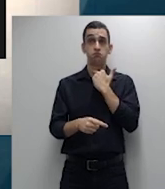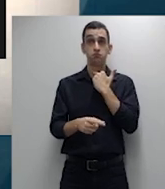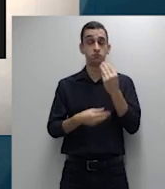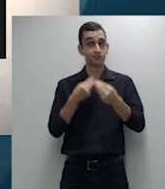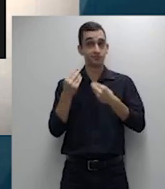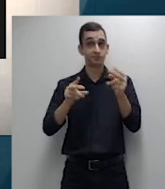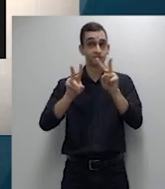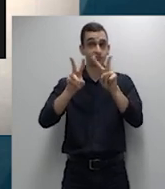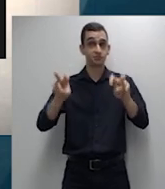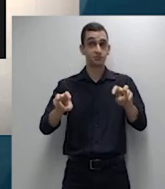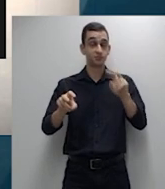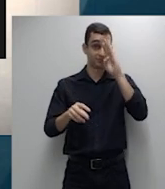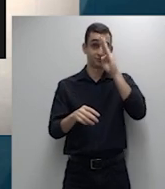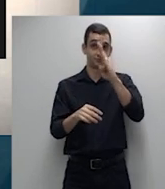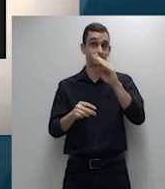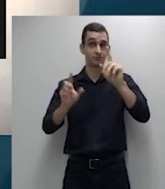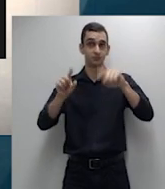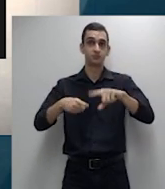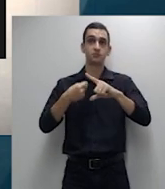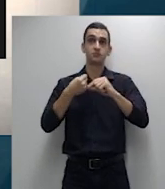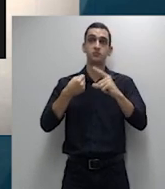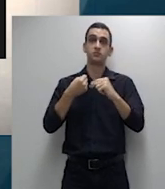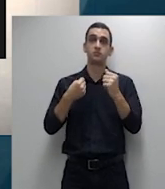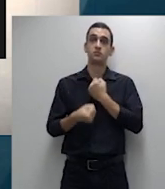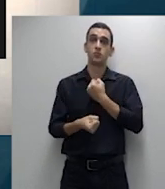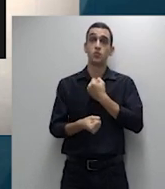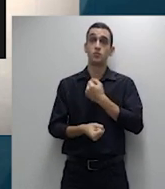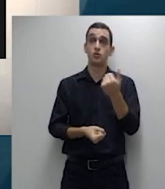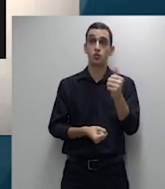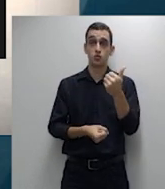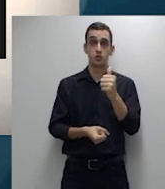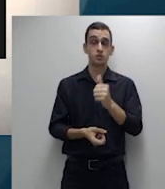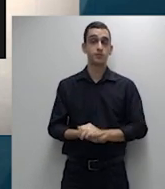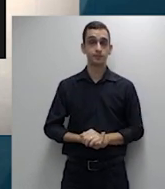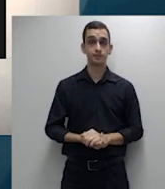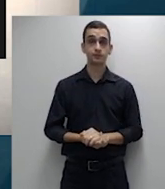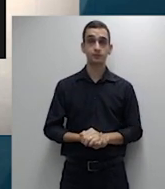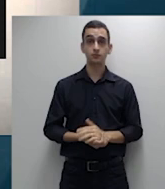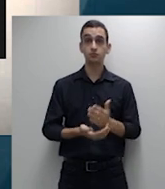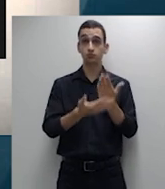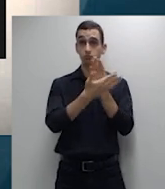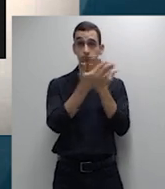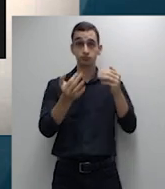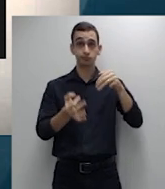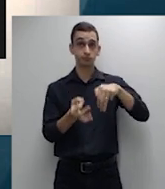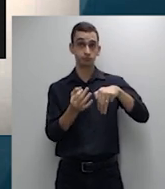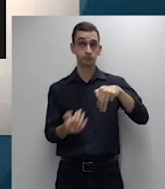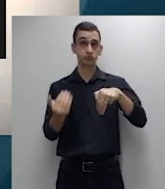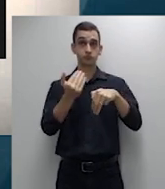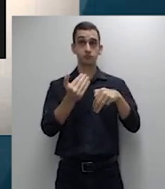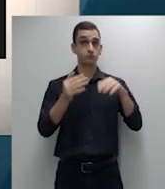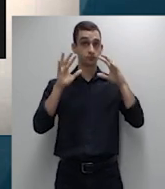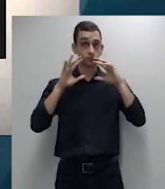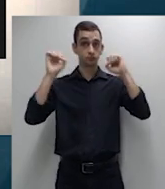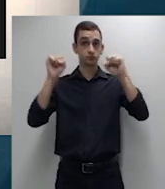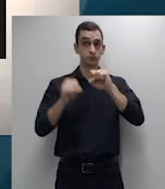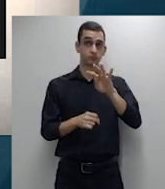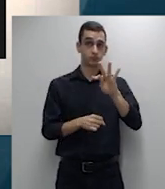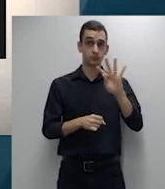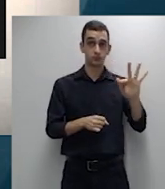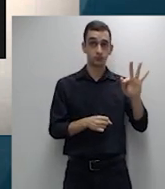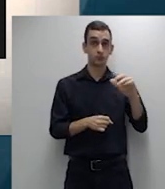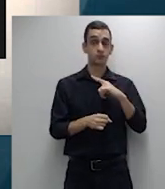no tema central do artigo 11 e os ministros do Supremo essa questão da cobrança das